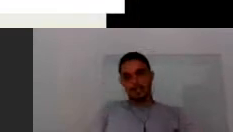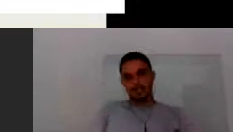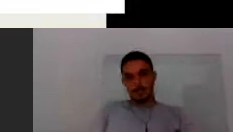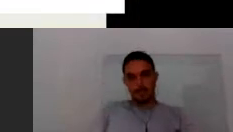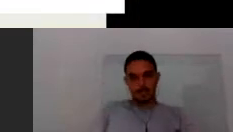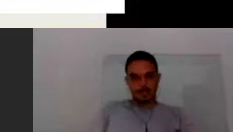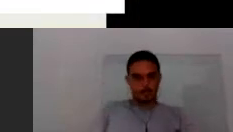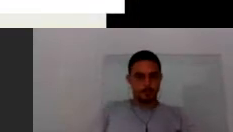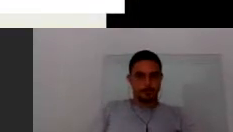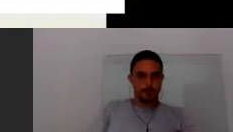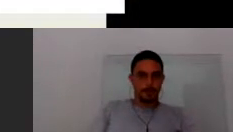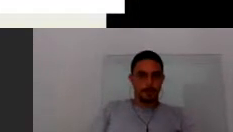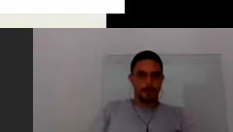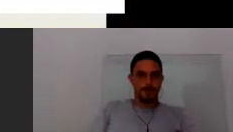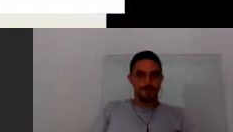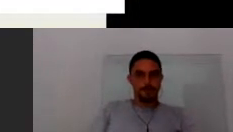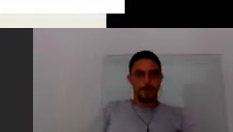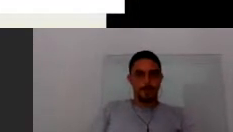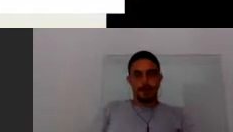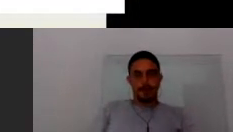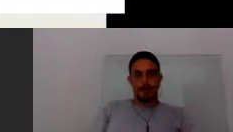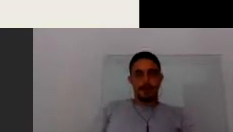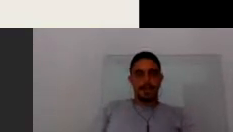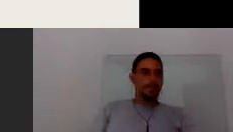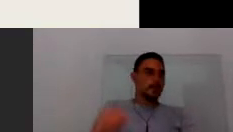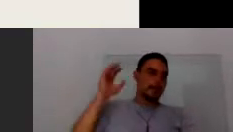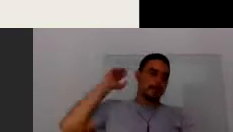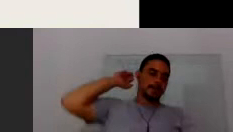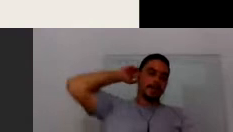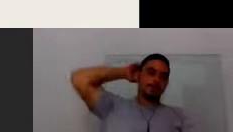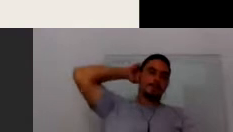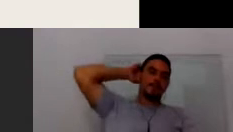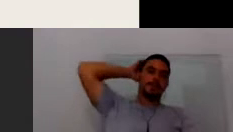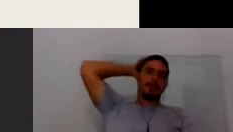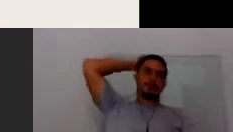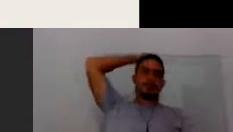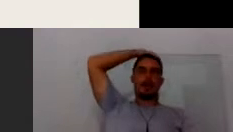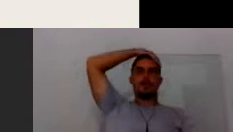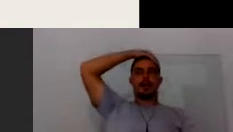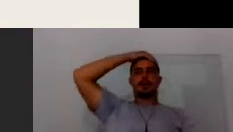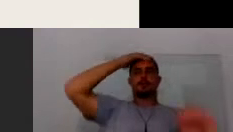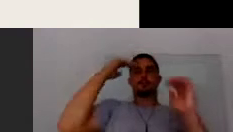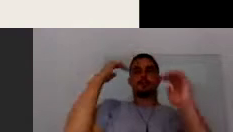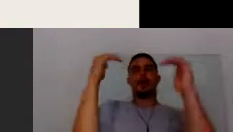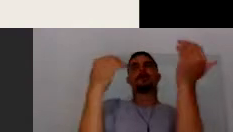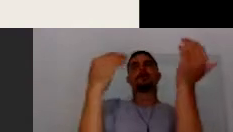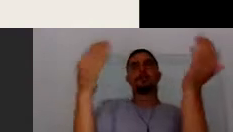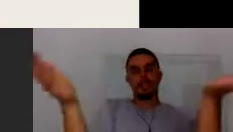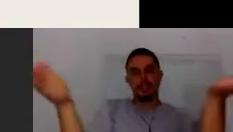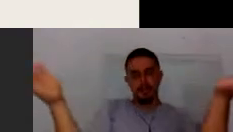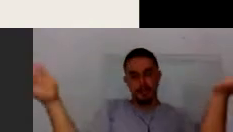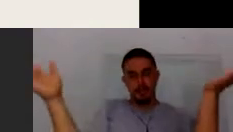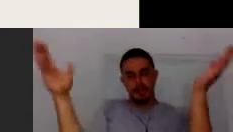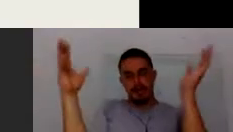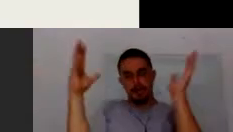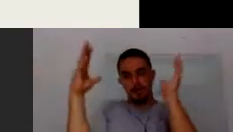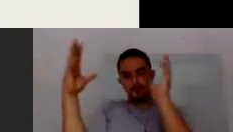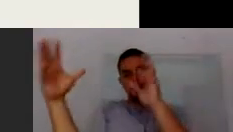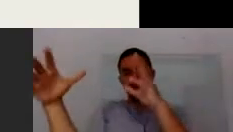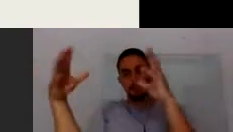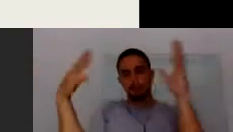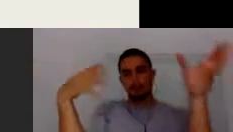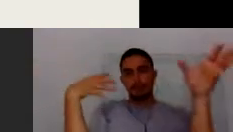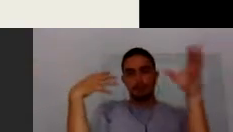por classificação, é latossolo, ok? E aí a gente entra na VIB, que é uma forma de